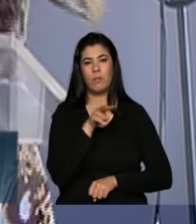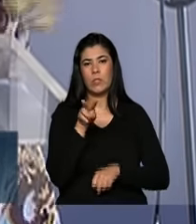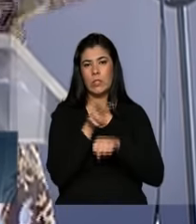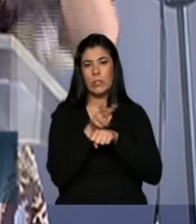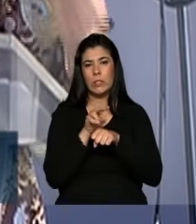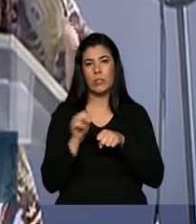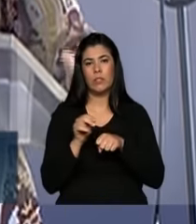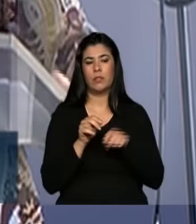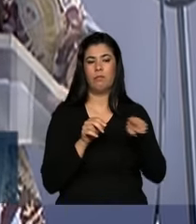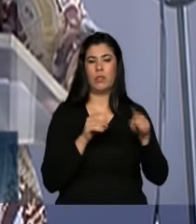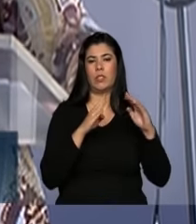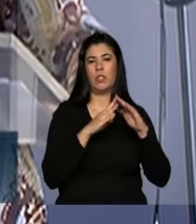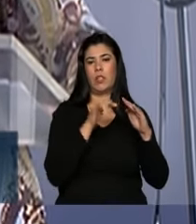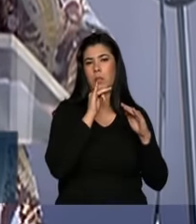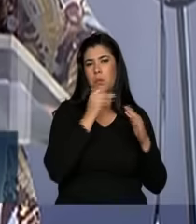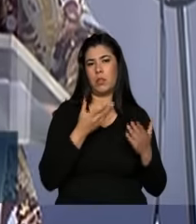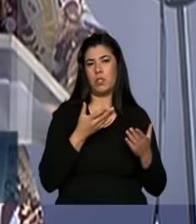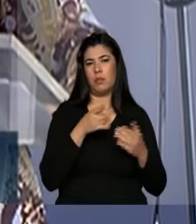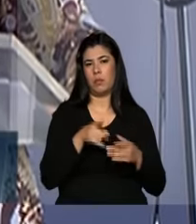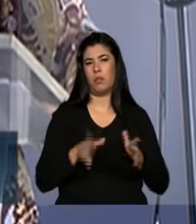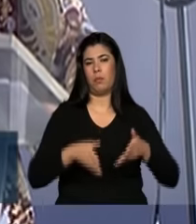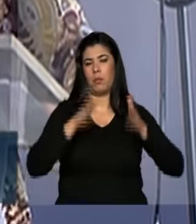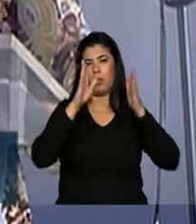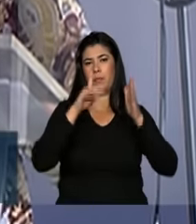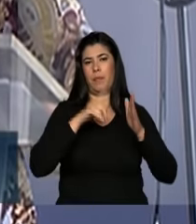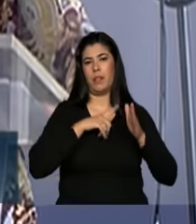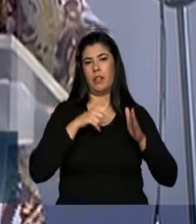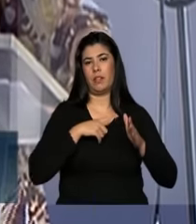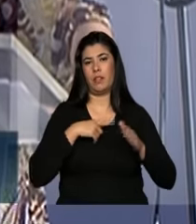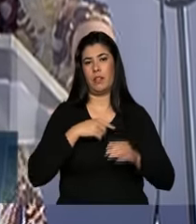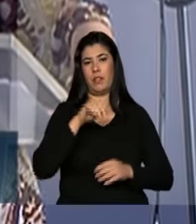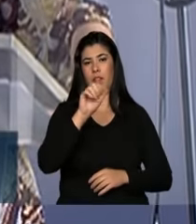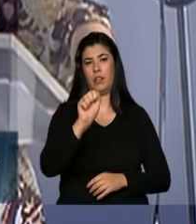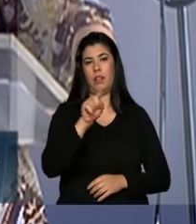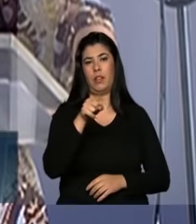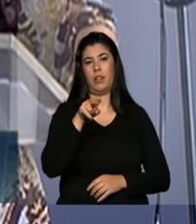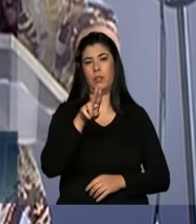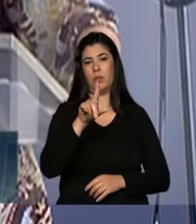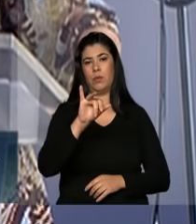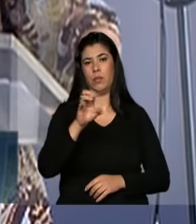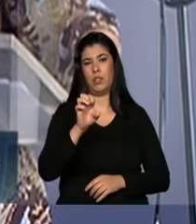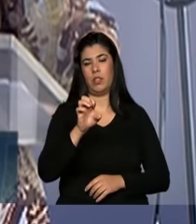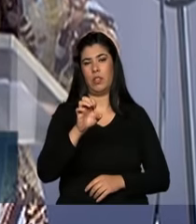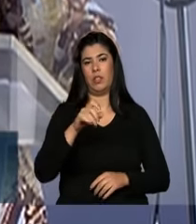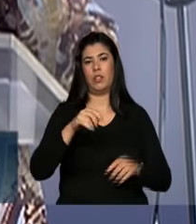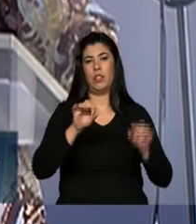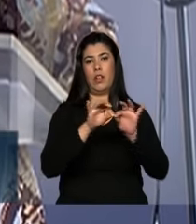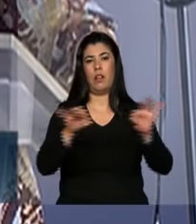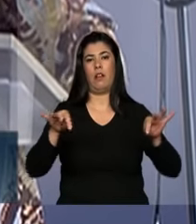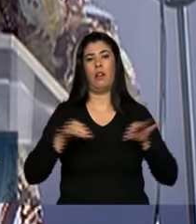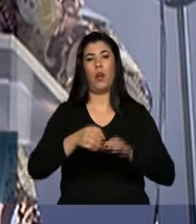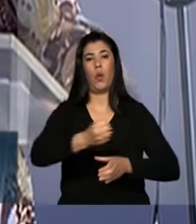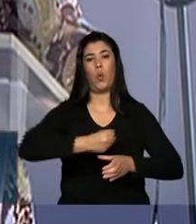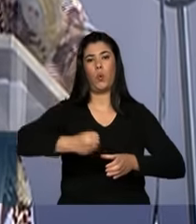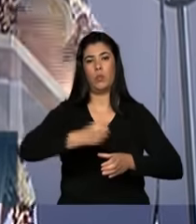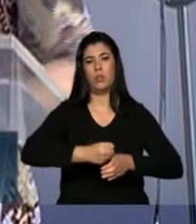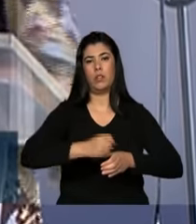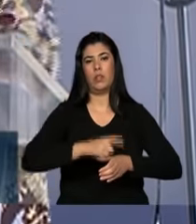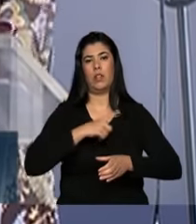olhamos essas daqui, por exemplo. Tem azulejo até a metade na cozinha e no